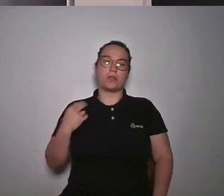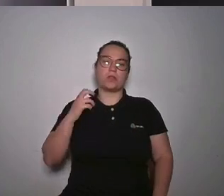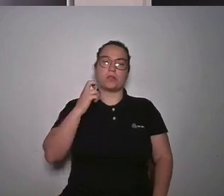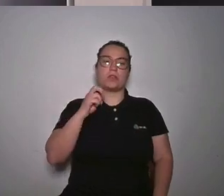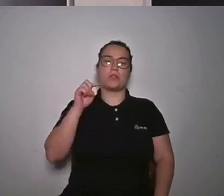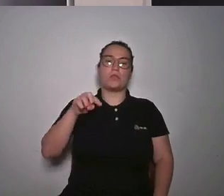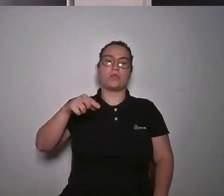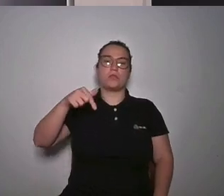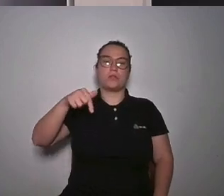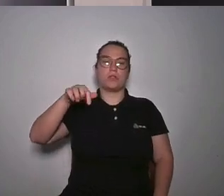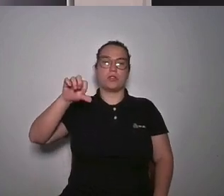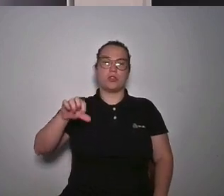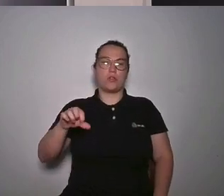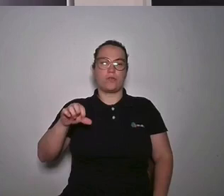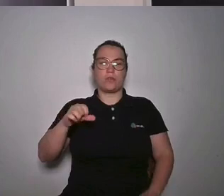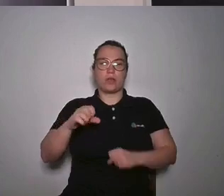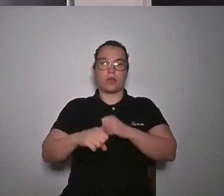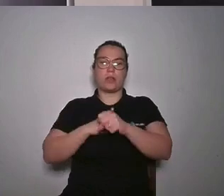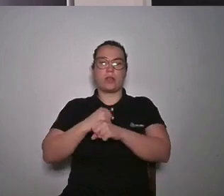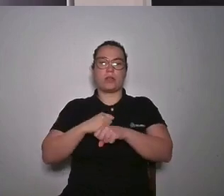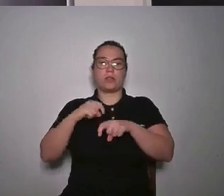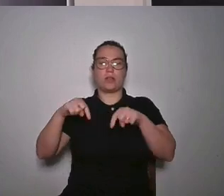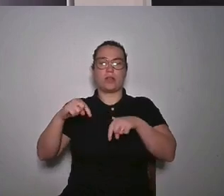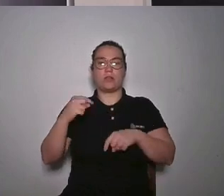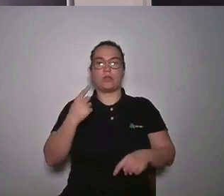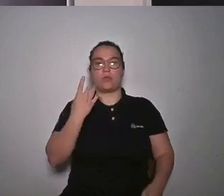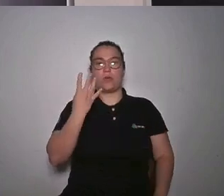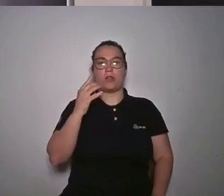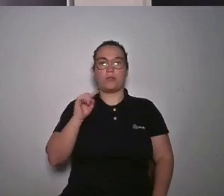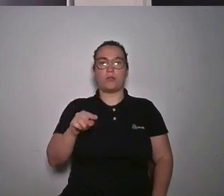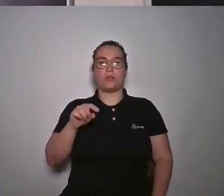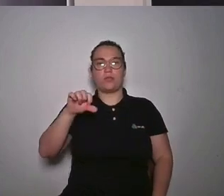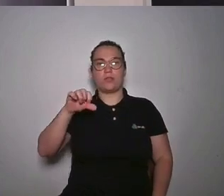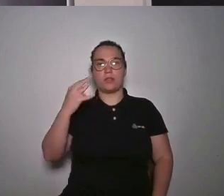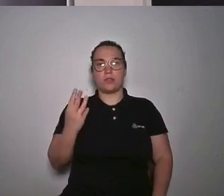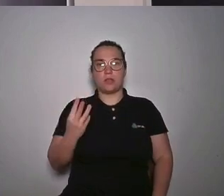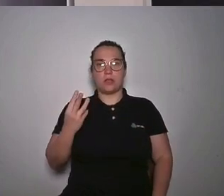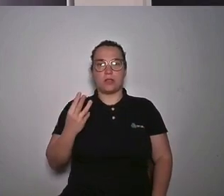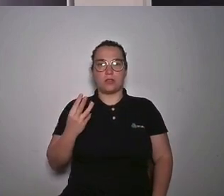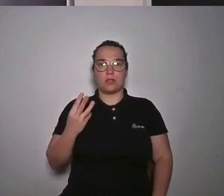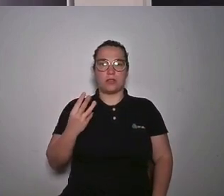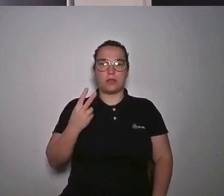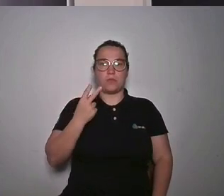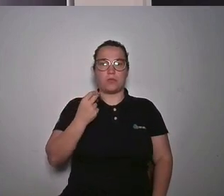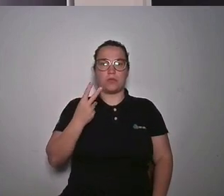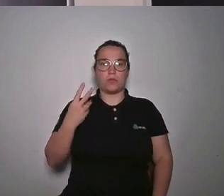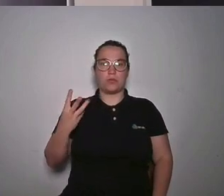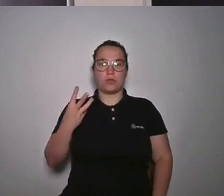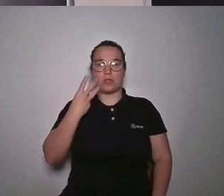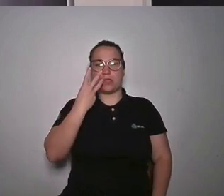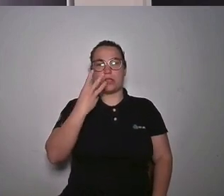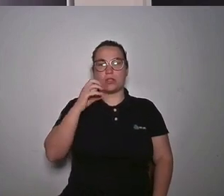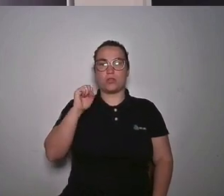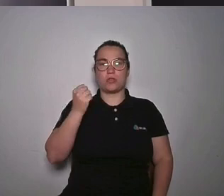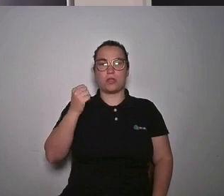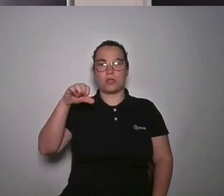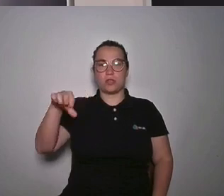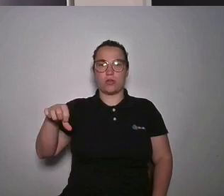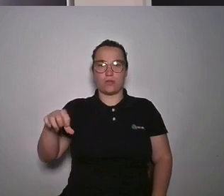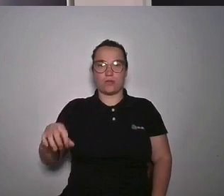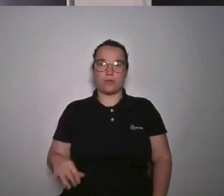5,79, este ano tem uma estimativa de 4,93 e para 2024, 3,89, conforme